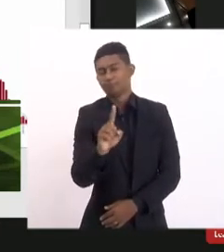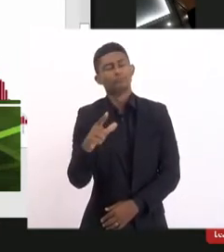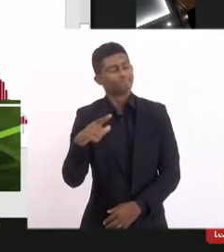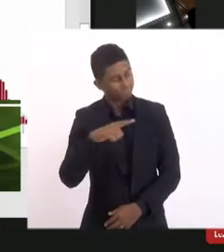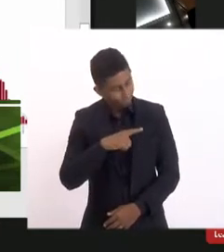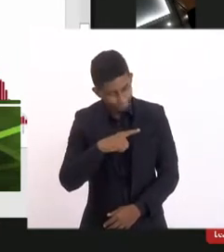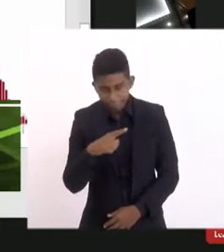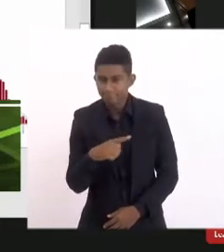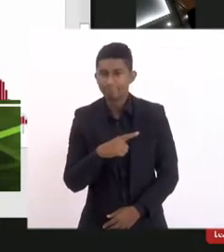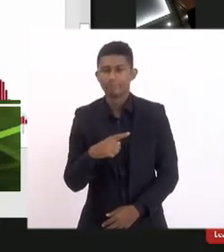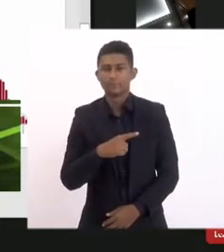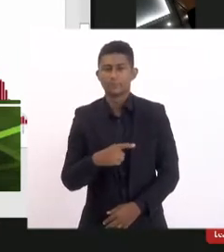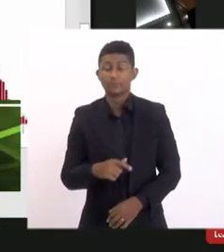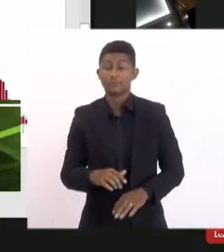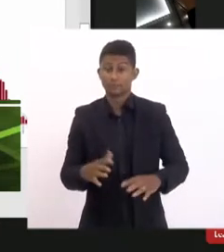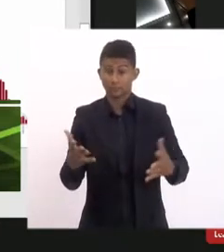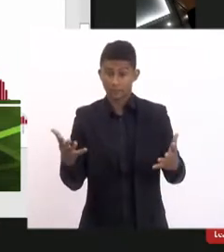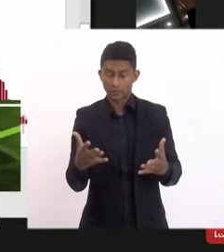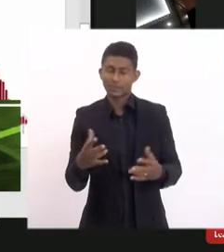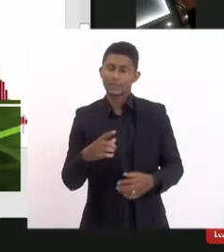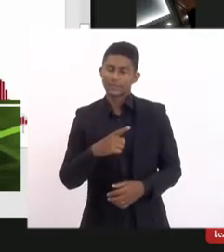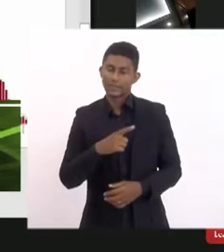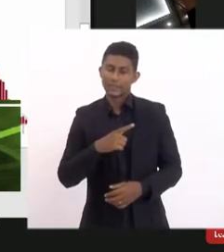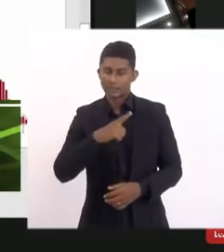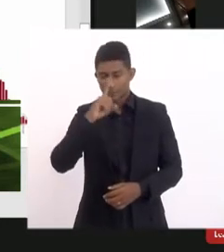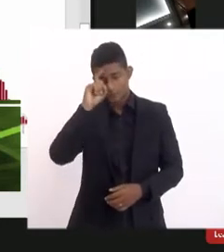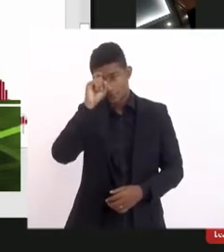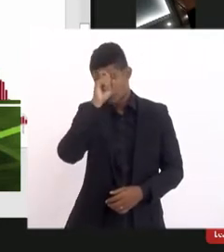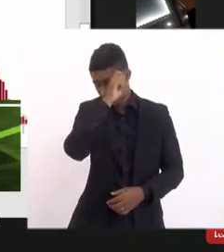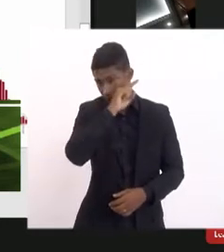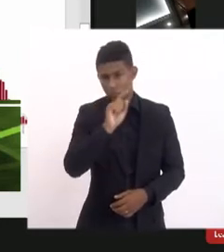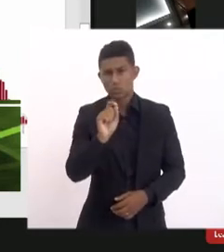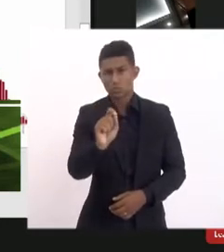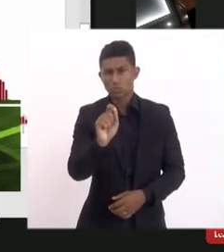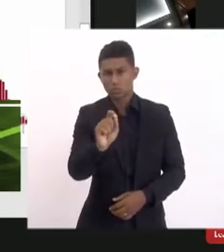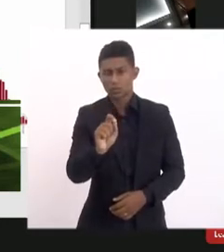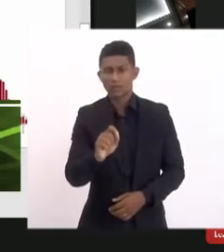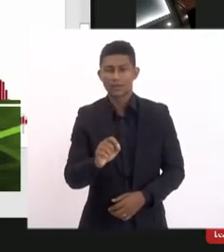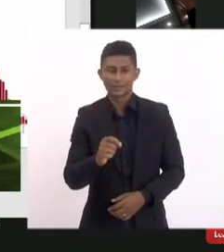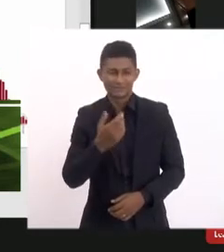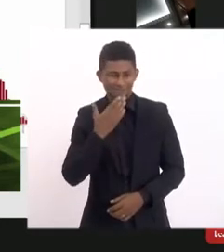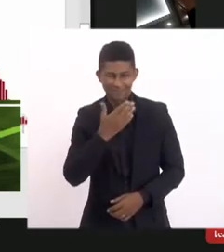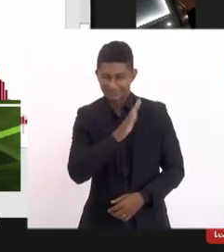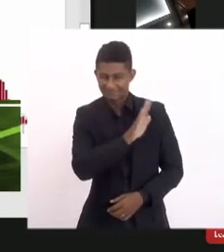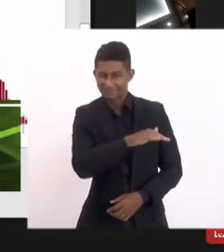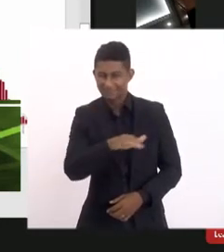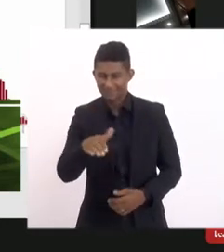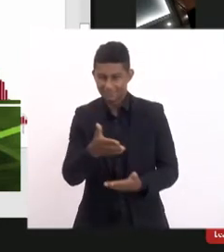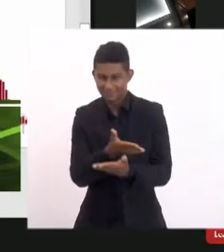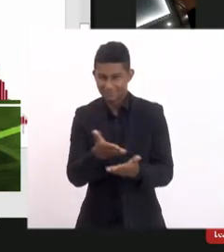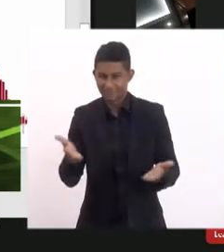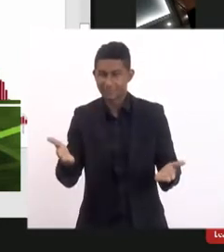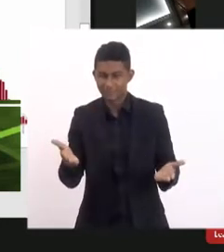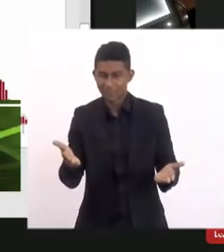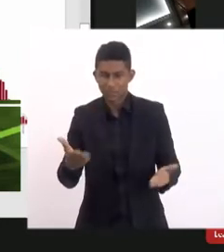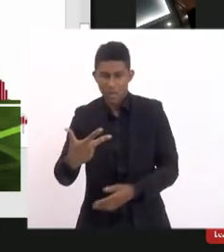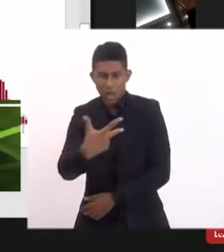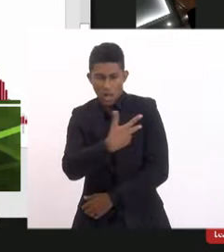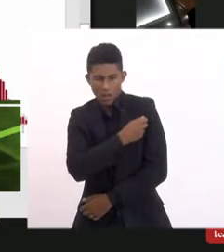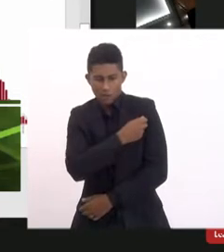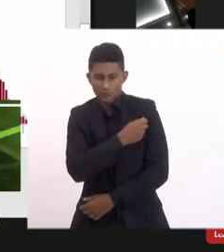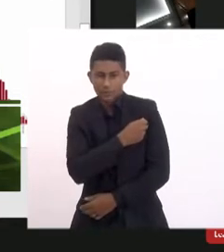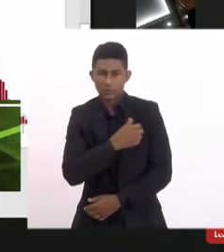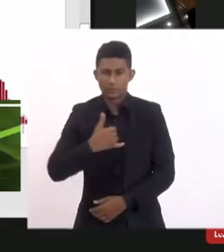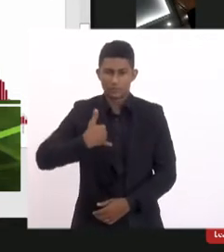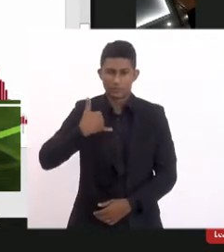alguma dificuldade no envio das doses para vacinação infantil de 5 a 11 anos, mas mesmo assim a gente vê